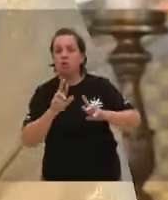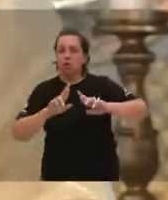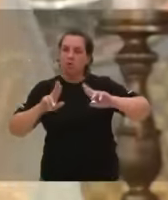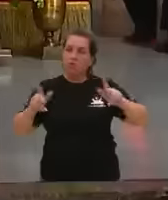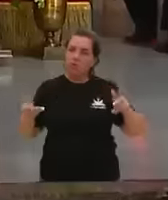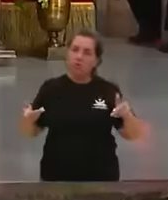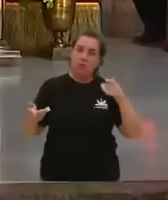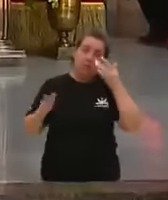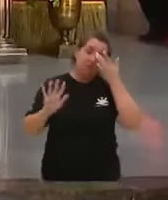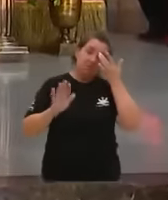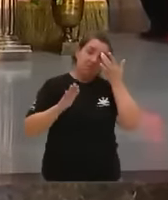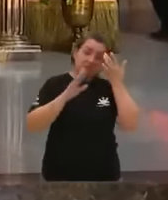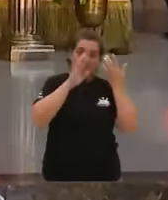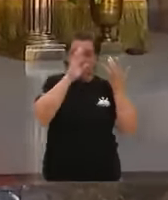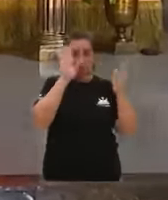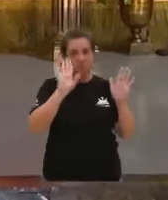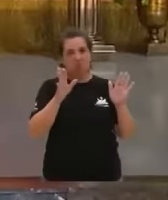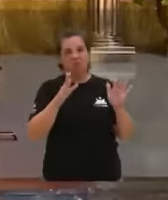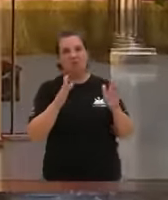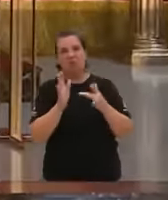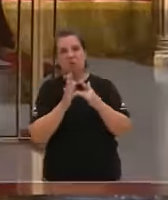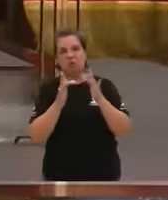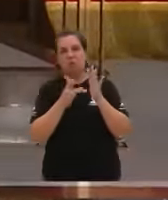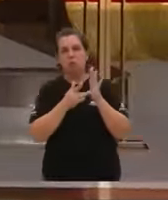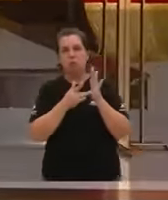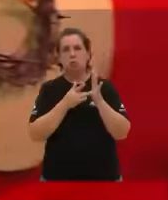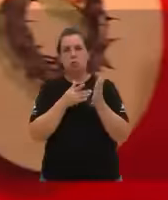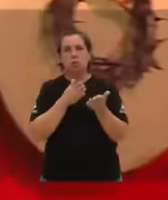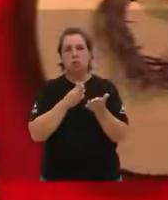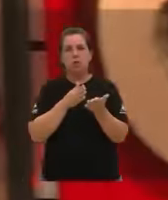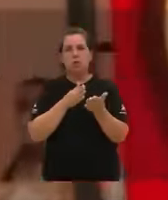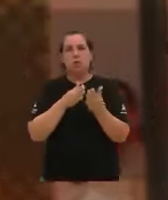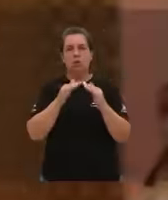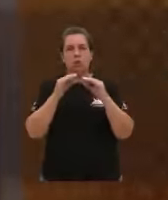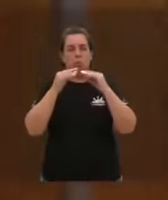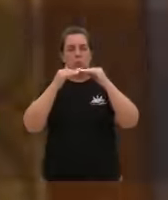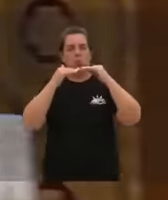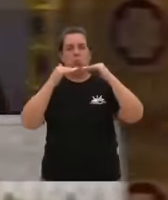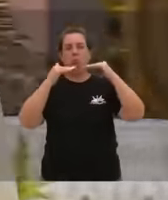Não acredito que Jesus era um homem de reto tom, não.